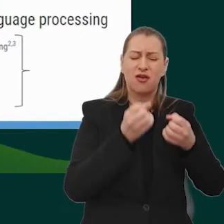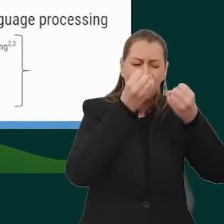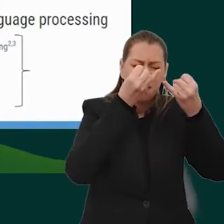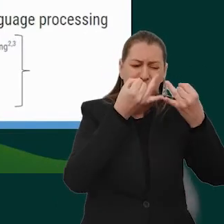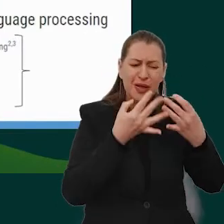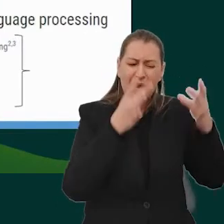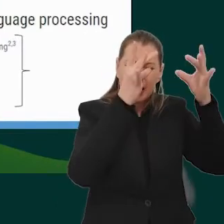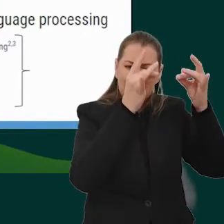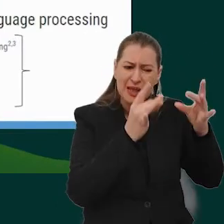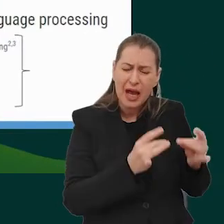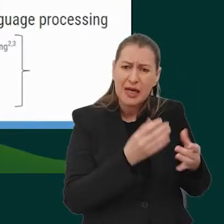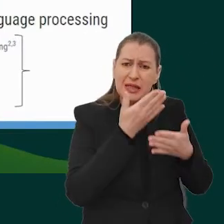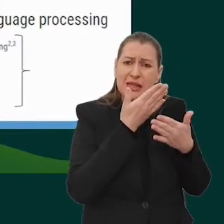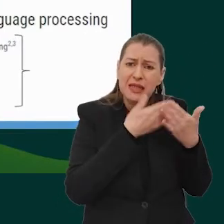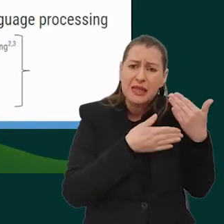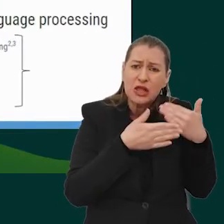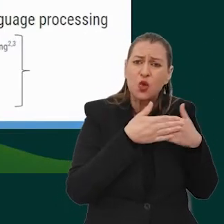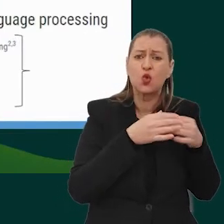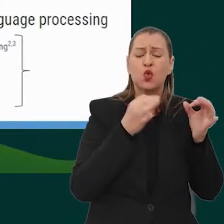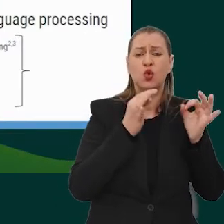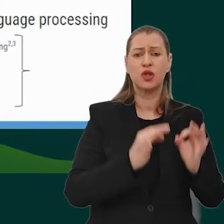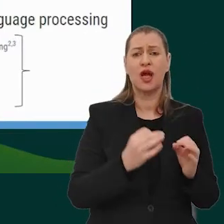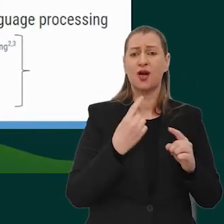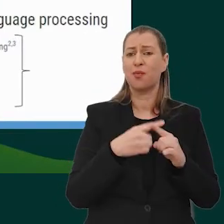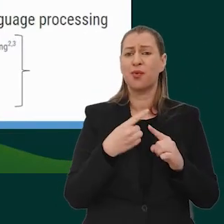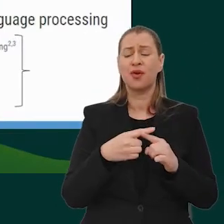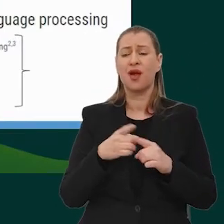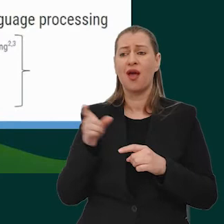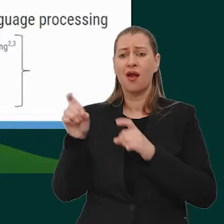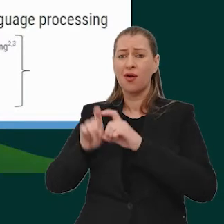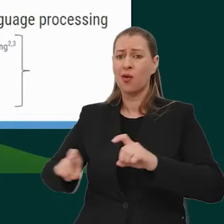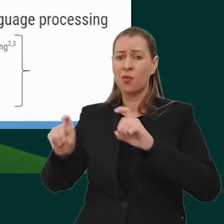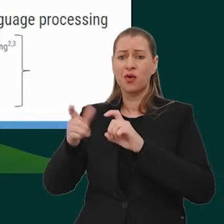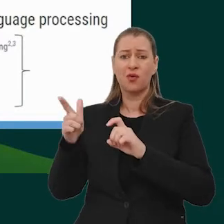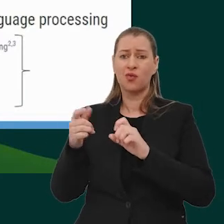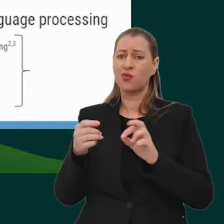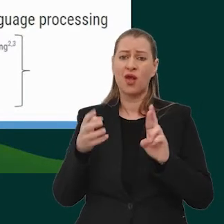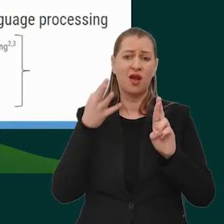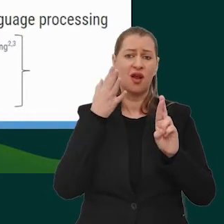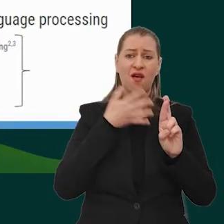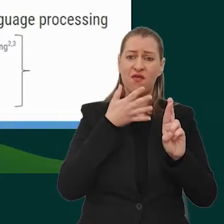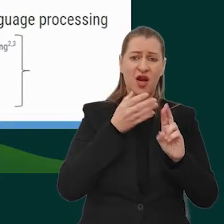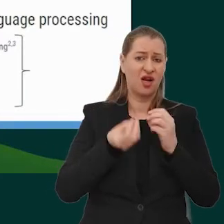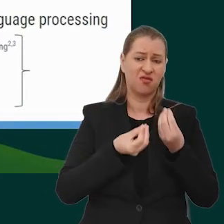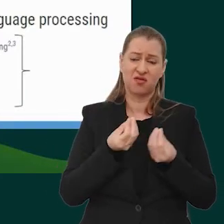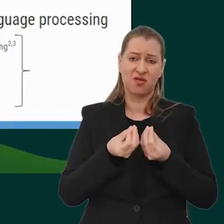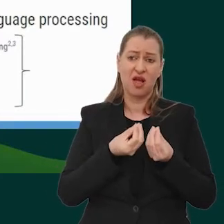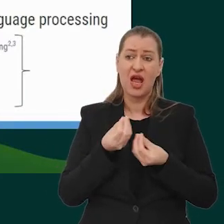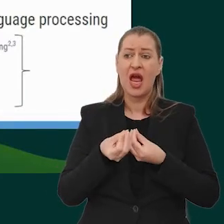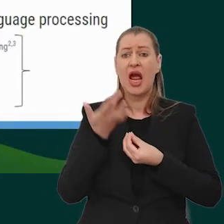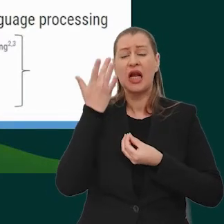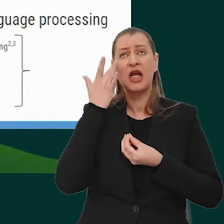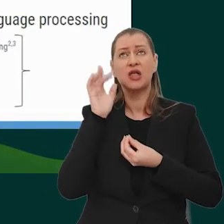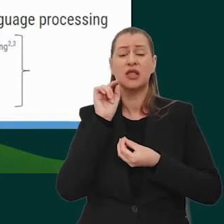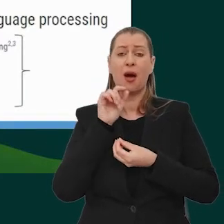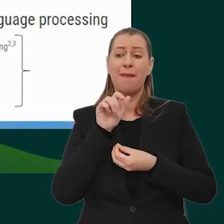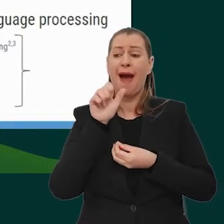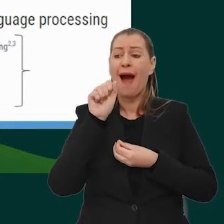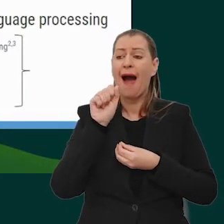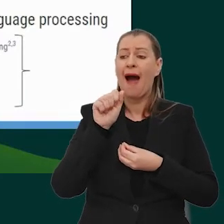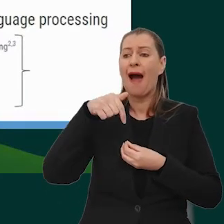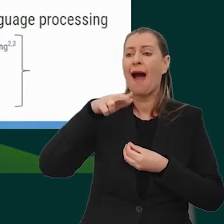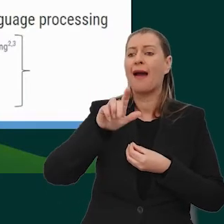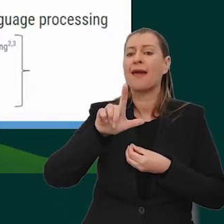que aconteceu, porque o computador não tem a correferência. Ele não sabe que aquela pessoa, essa frase, aquela